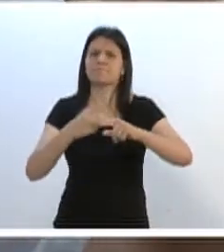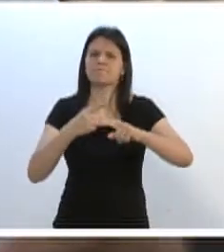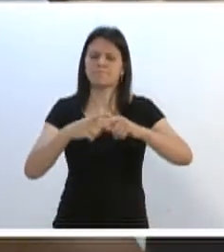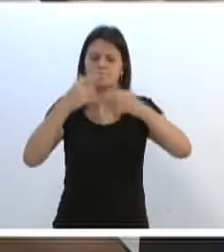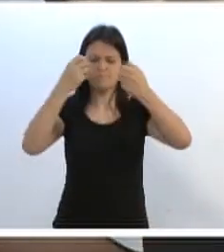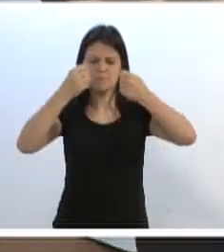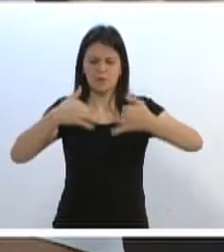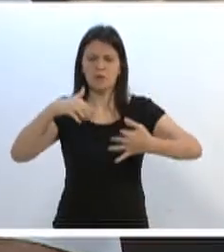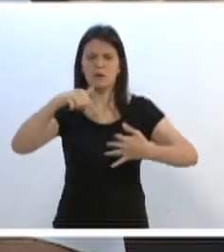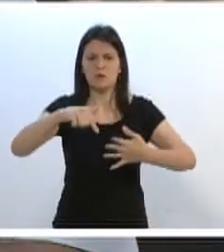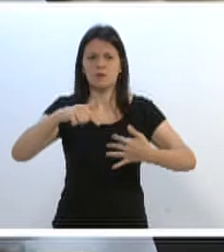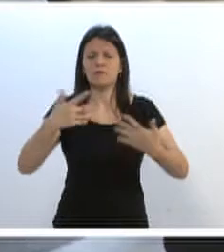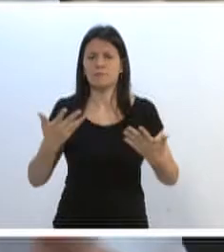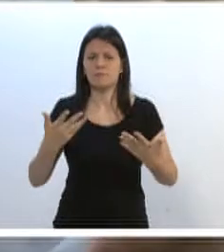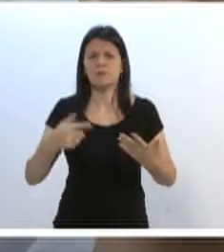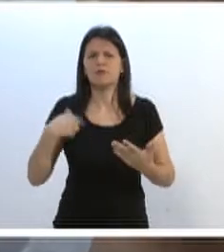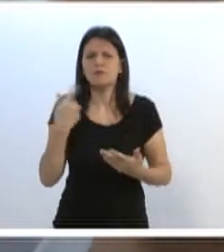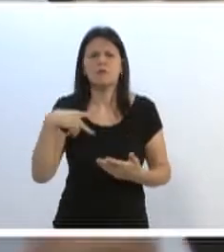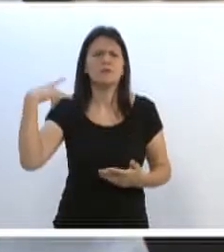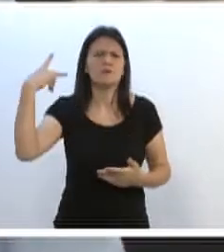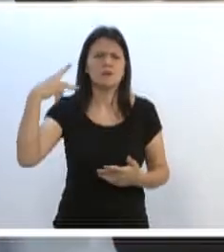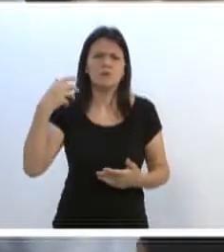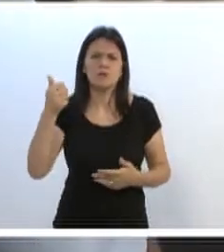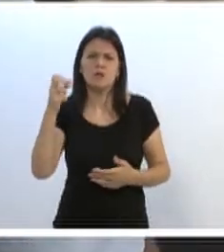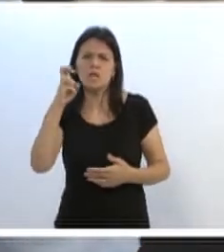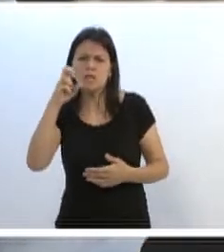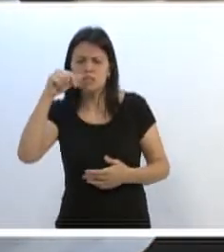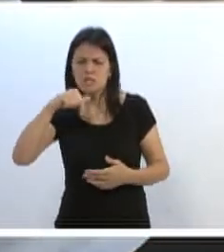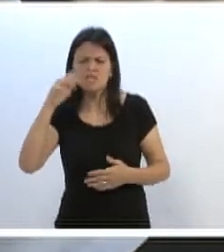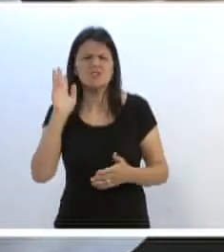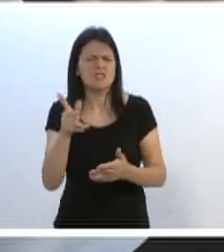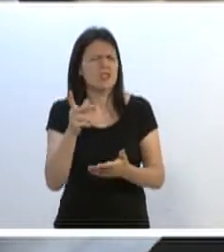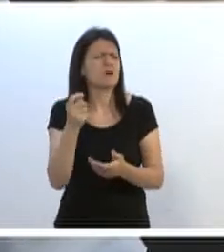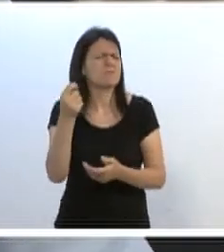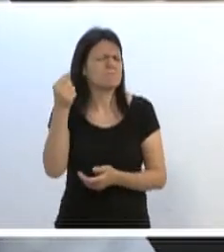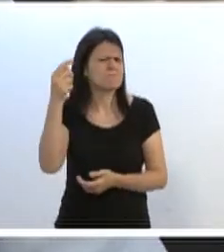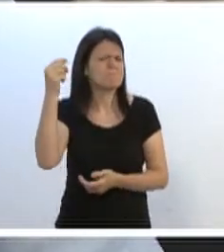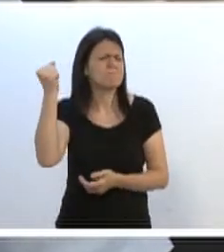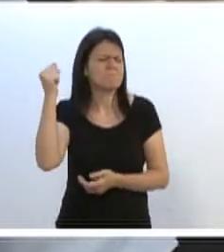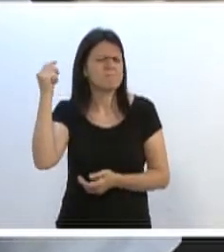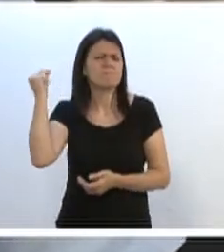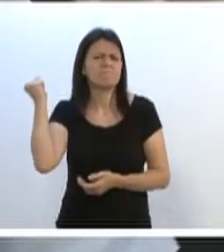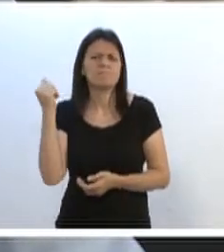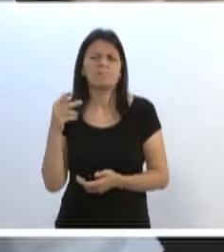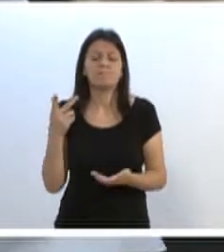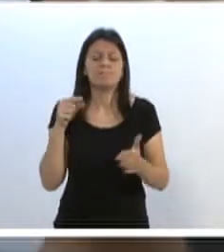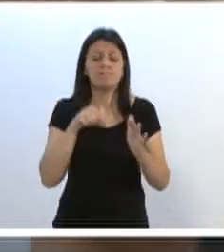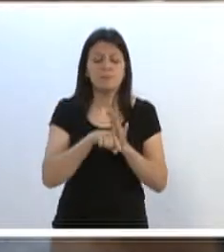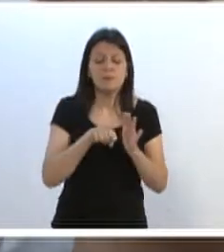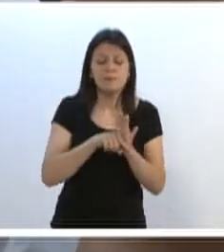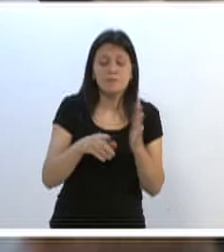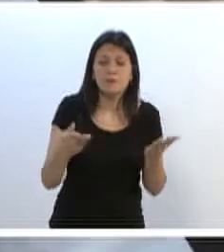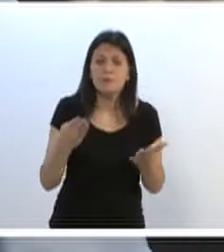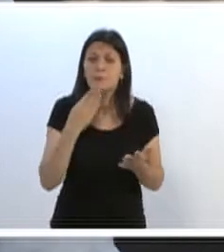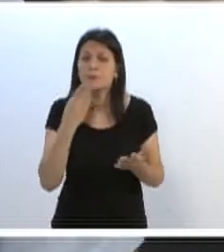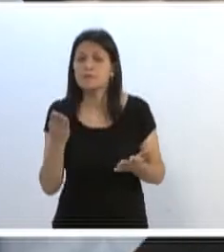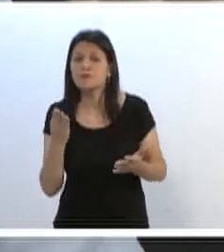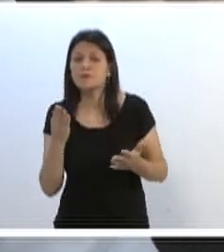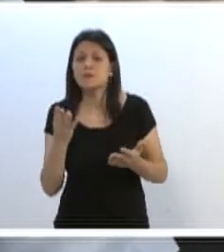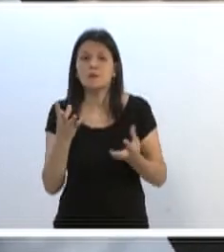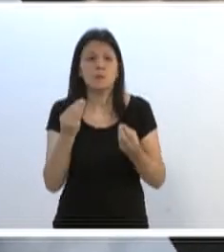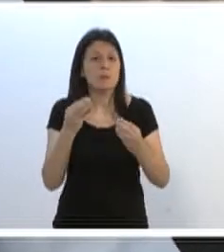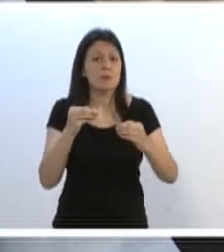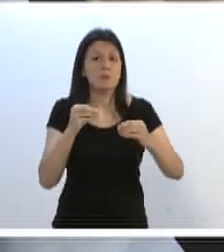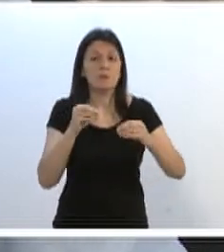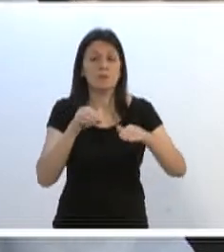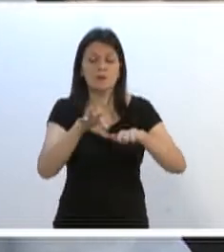É algo que nós vereadores, os 15 vereadores, estamos há muito tempo solicitando, questionando diversas faixas elevadas em